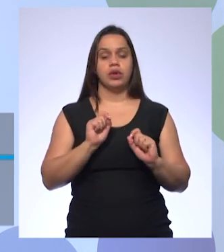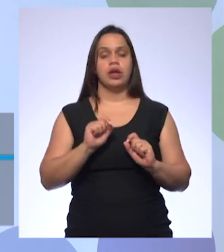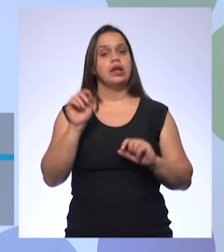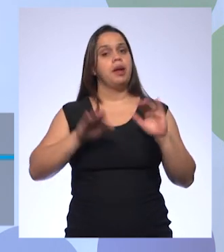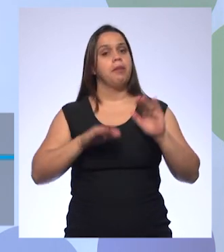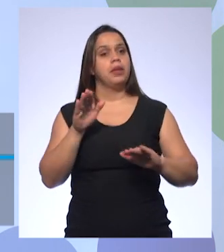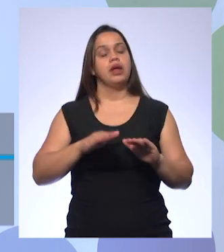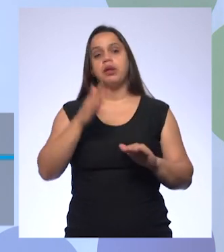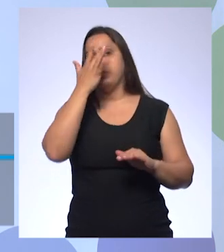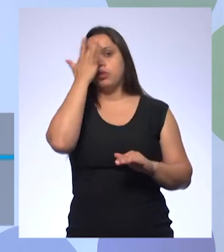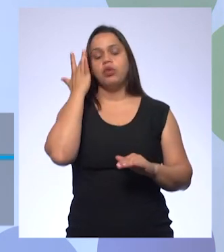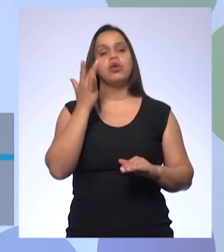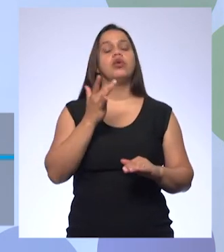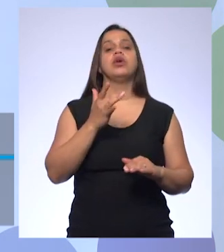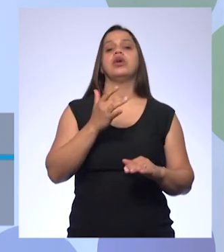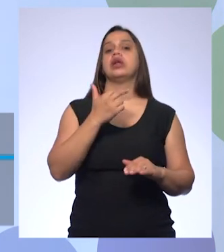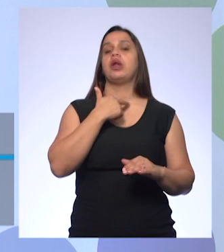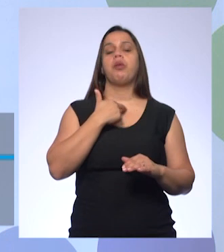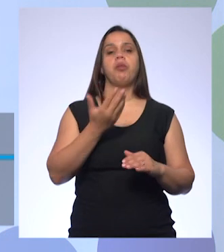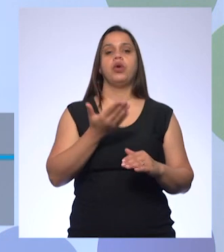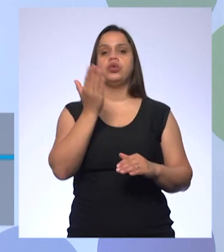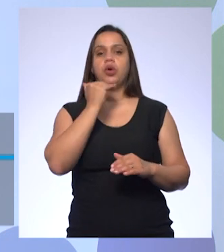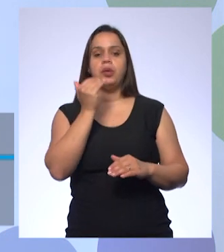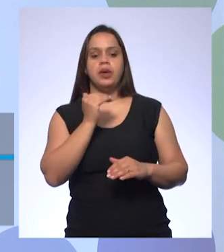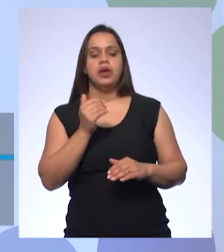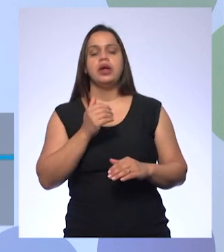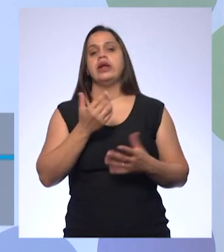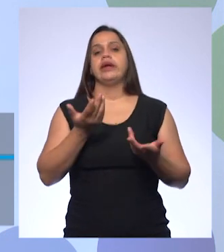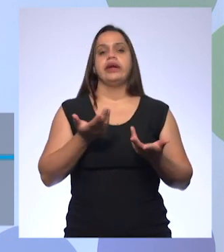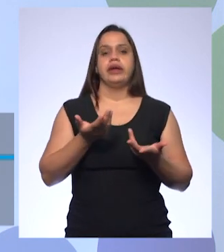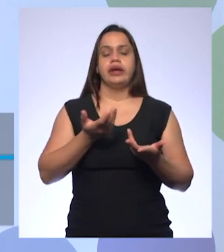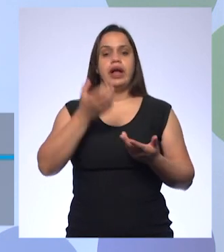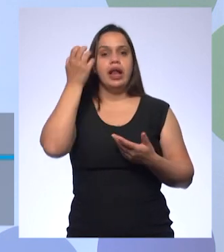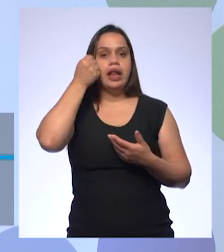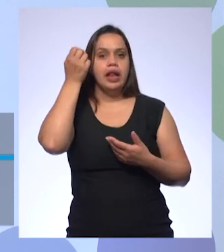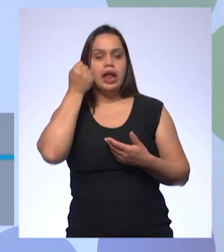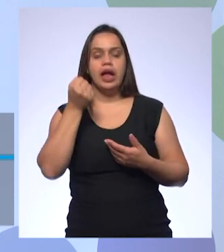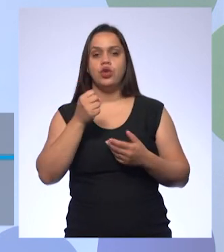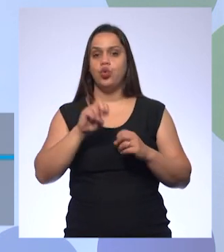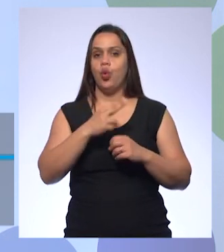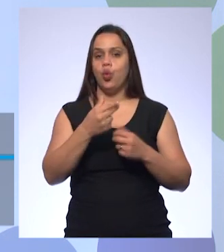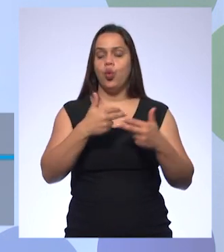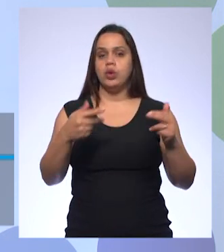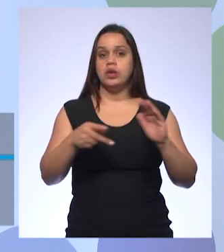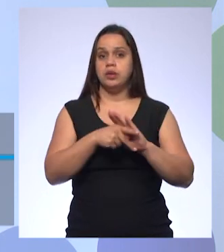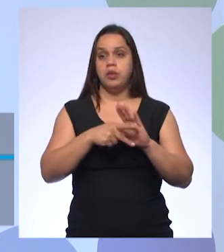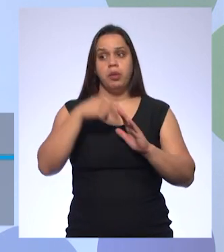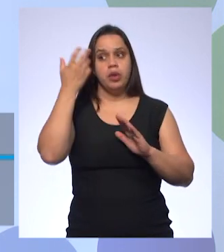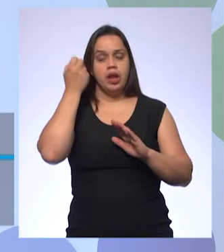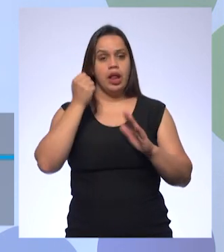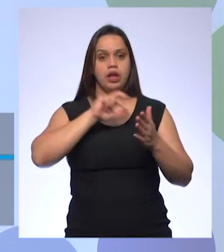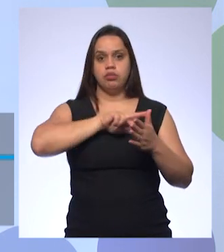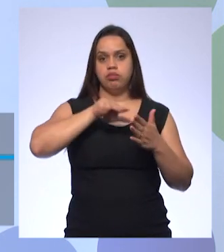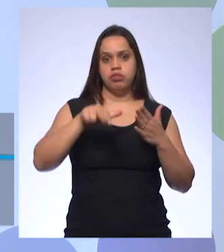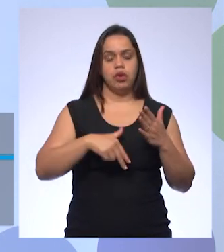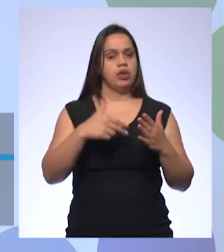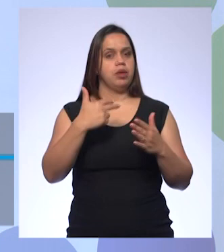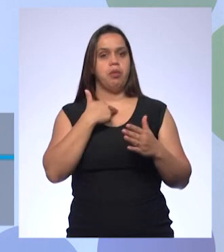gente que não pode nem tomar leite, nem derivados do leite. Tem gente que não... Bom, aqui tem um café requentado, faz mal para todo mundo,